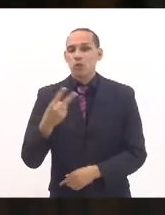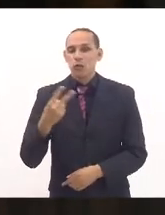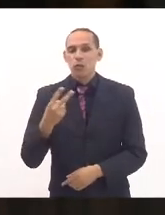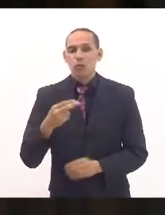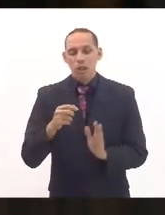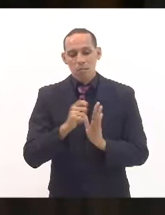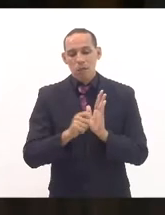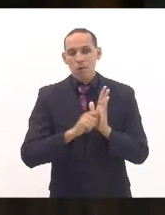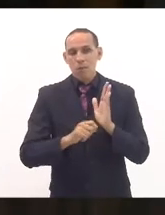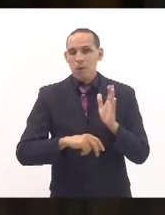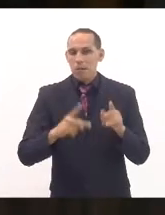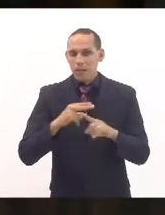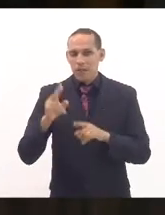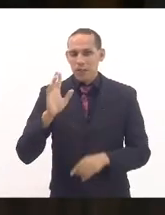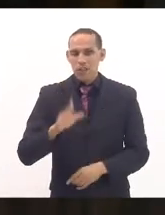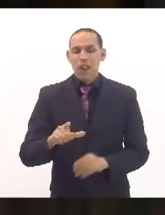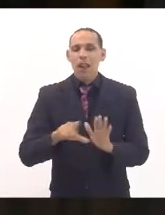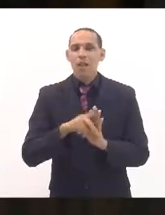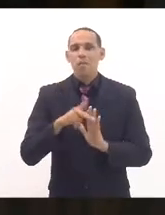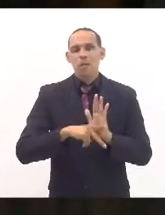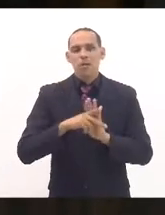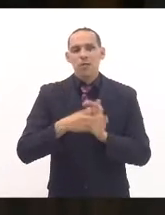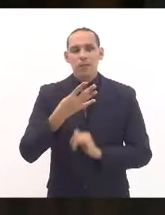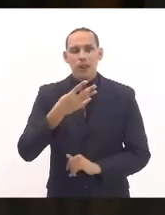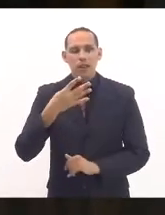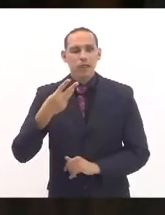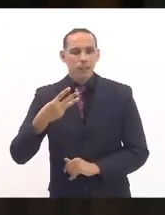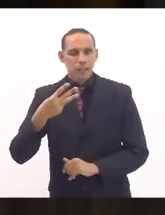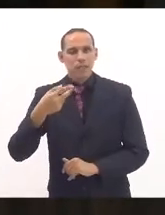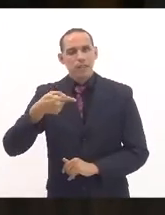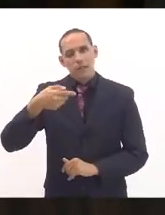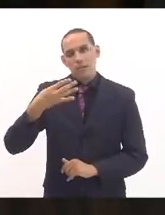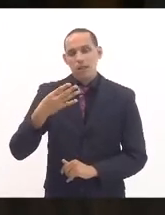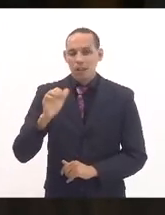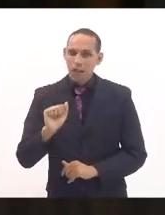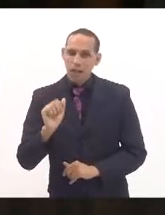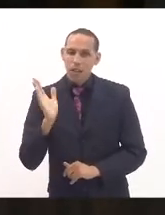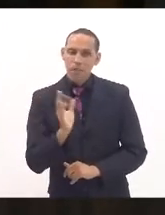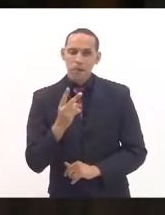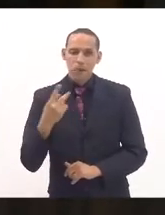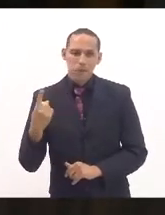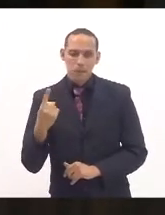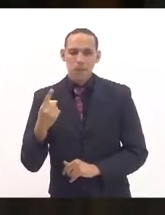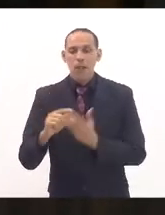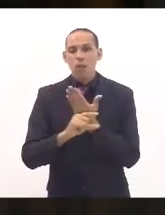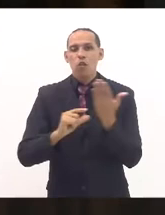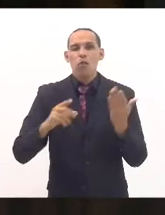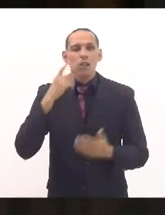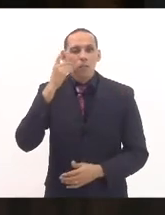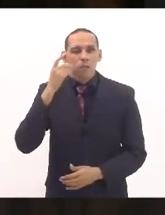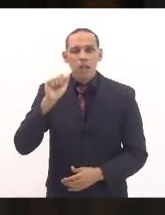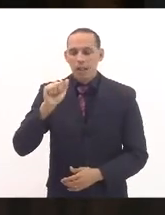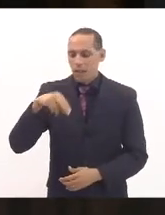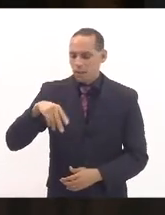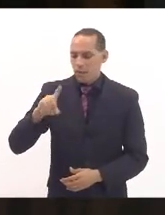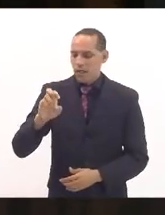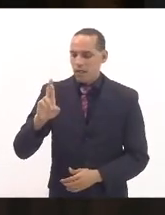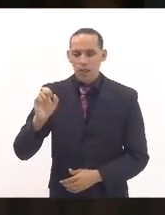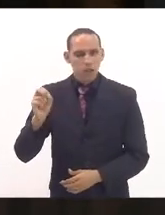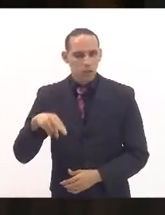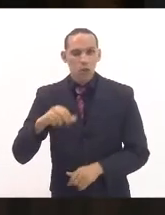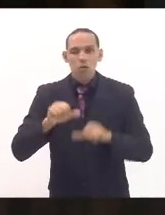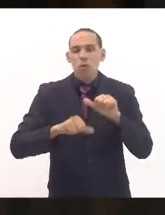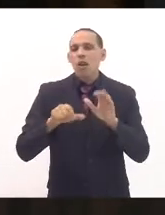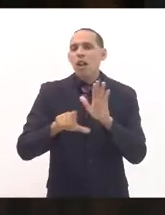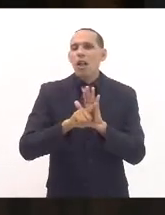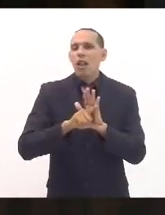vencido, projeto de lei número 4374-A de 2021, de autoria do deputado Anderson Moraes, sobre a alteração da